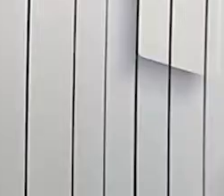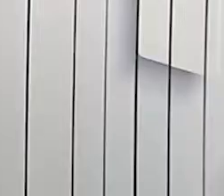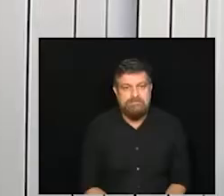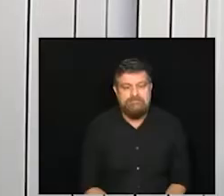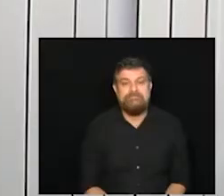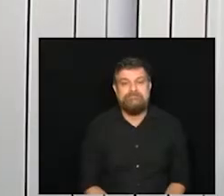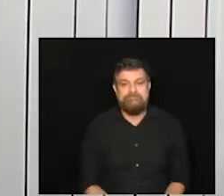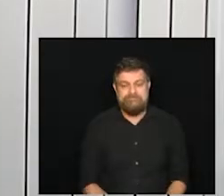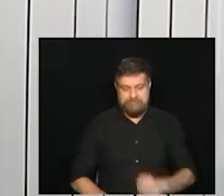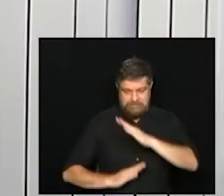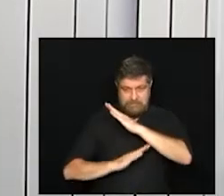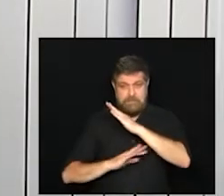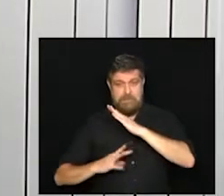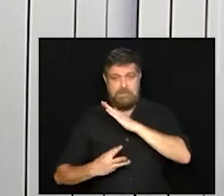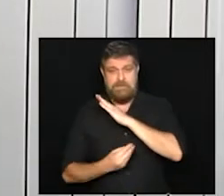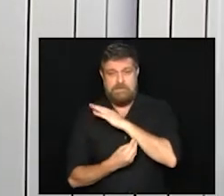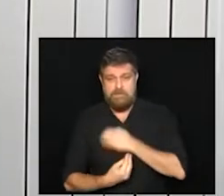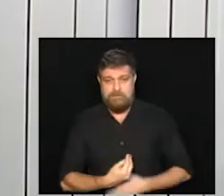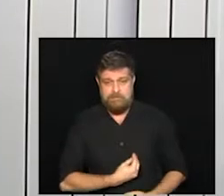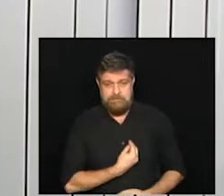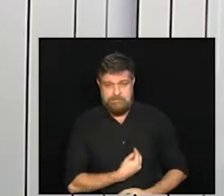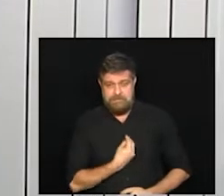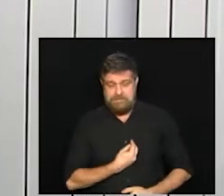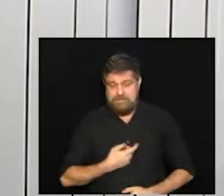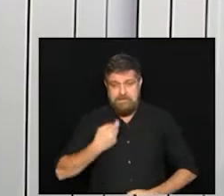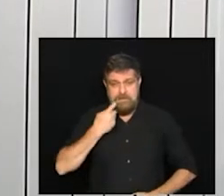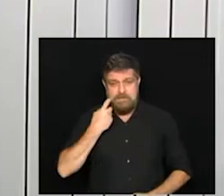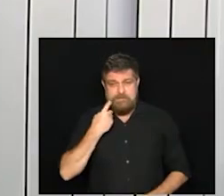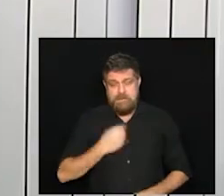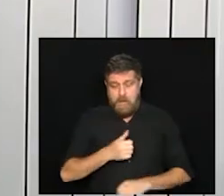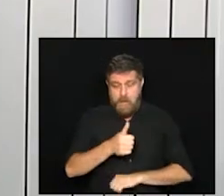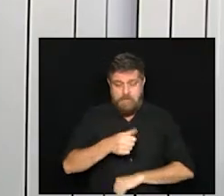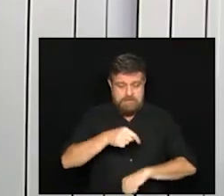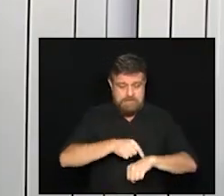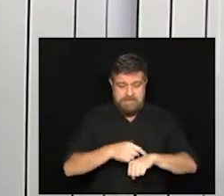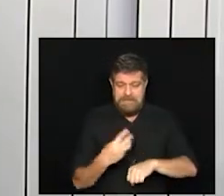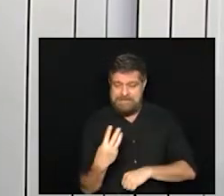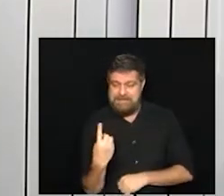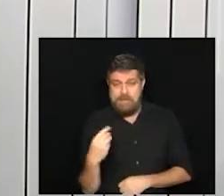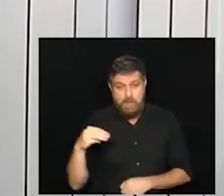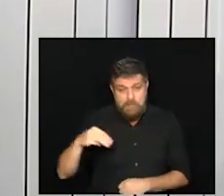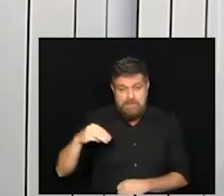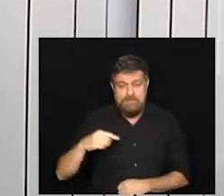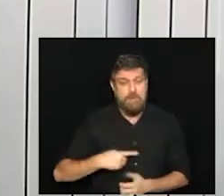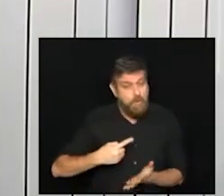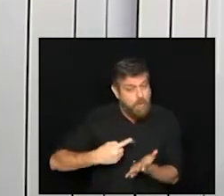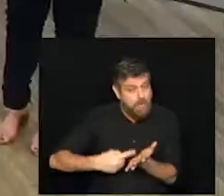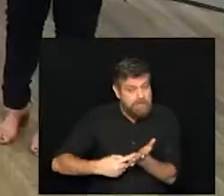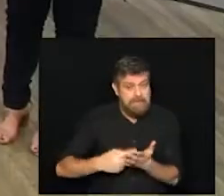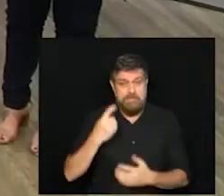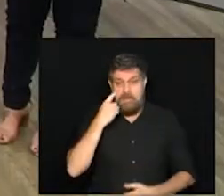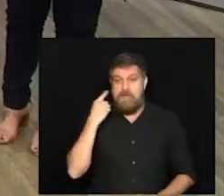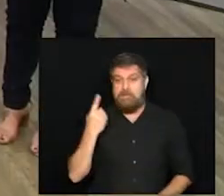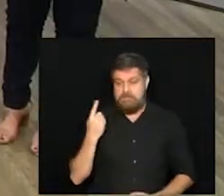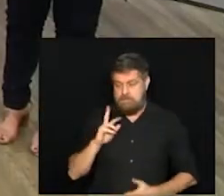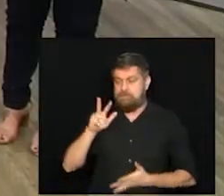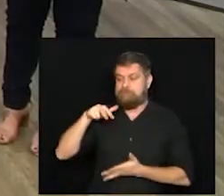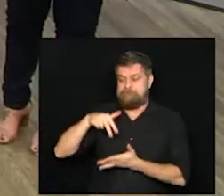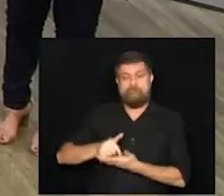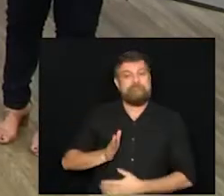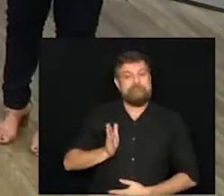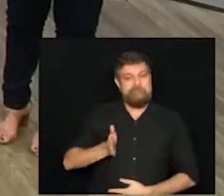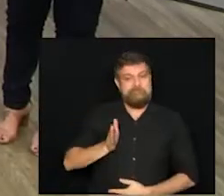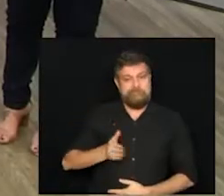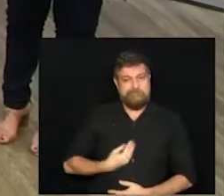a câmera total de volta ao vivo nesta sexta-feira 11:31 como combinado a mina Abreu já está aqui nos